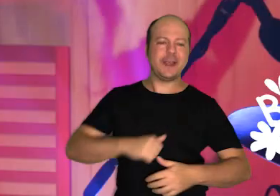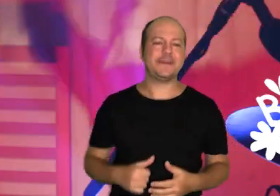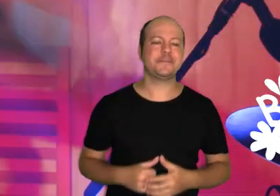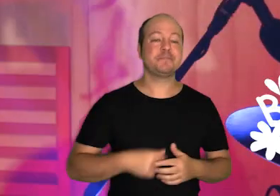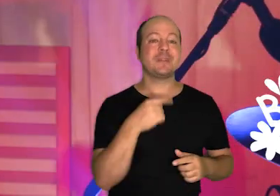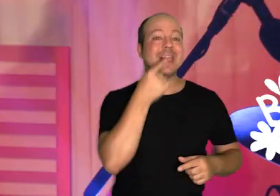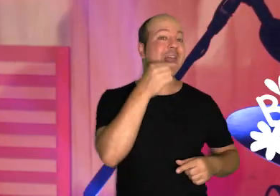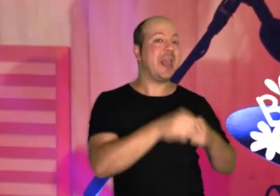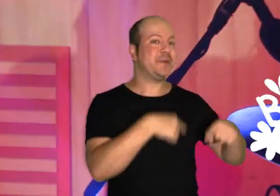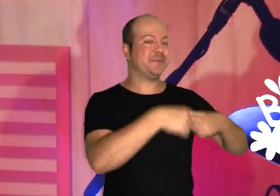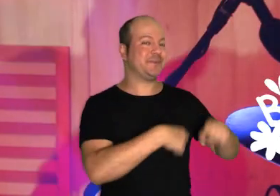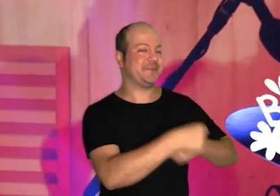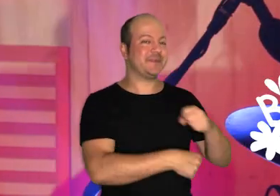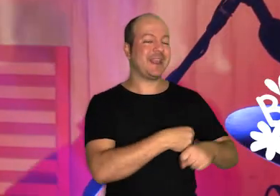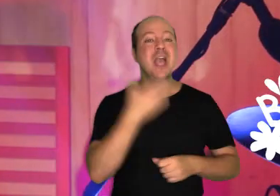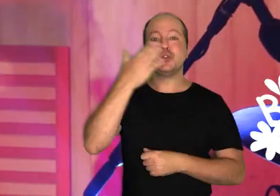um saleiro,